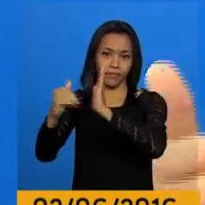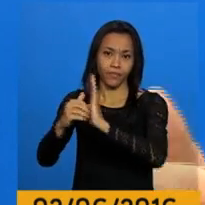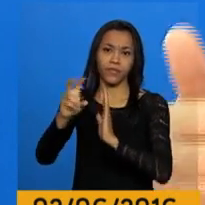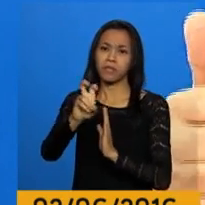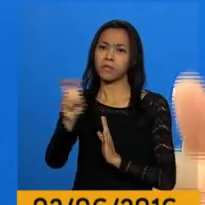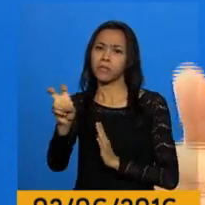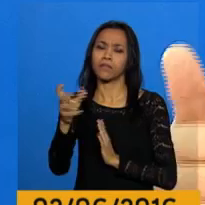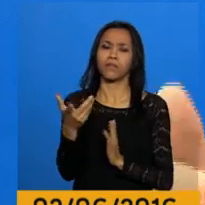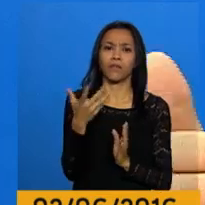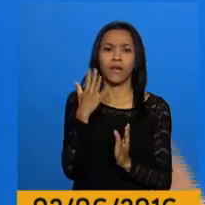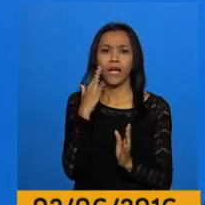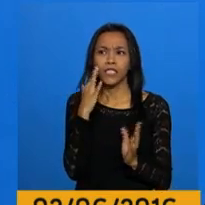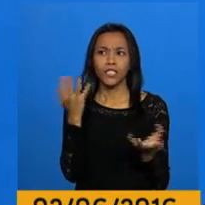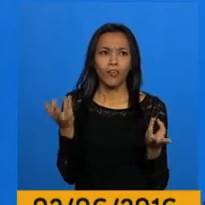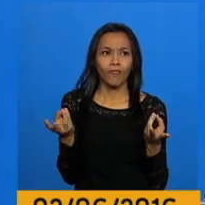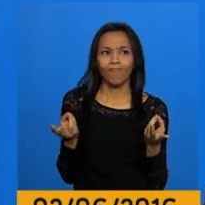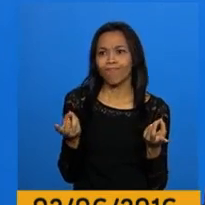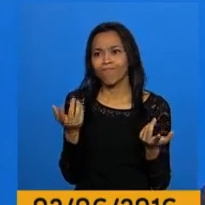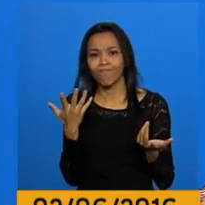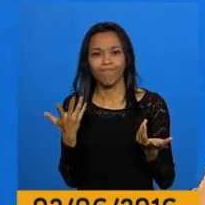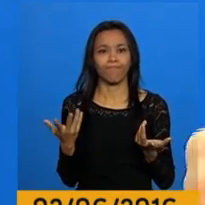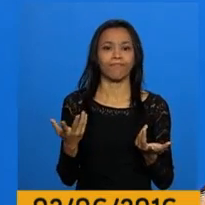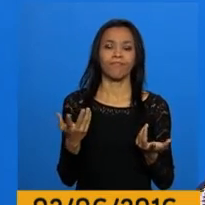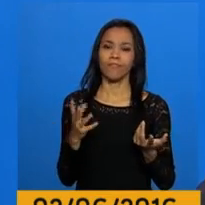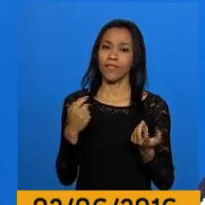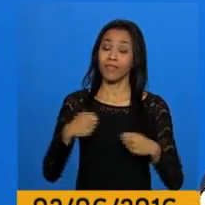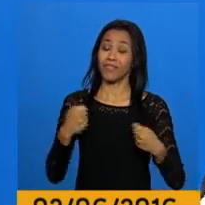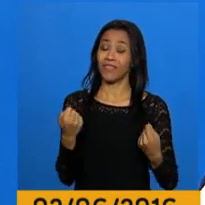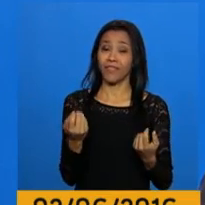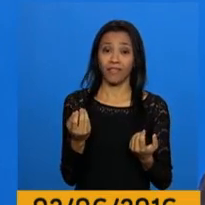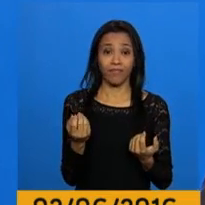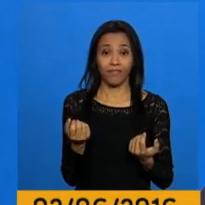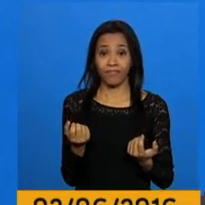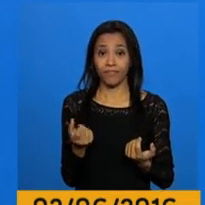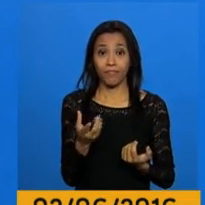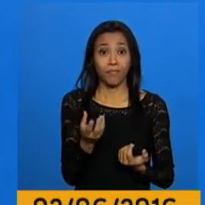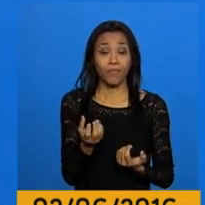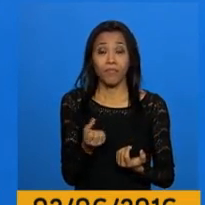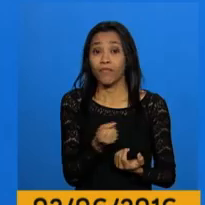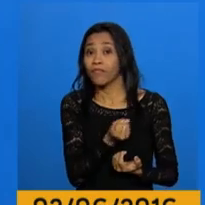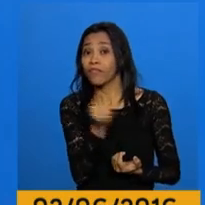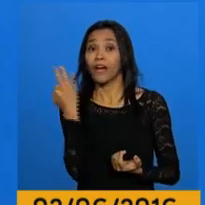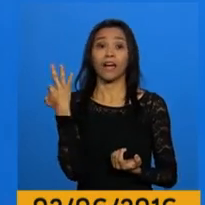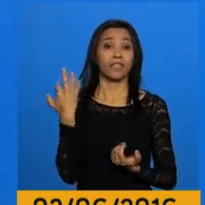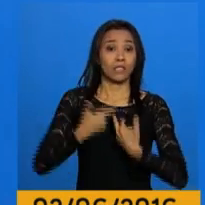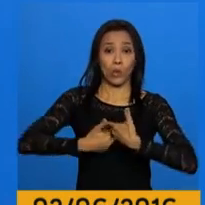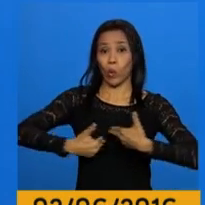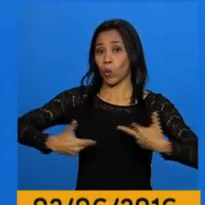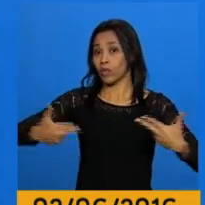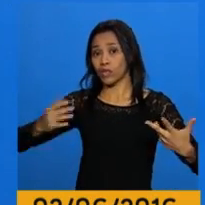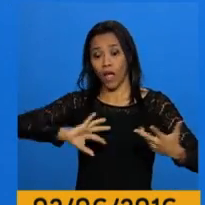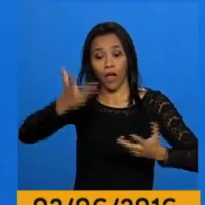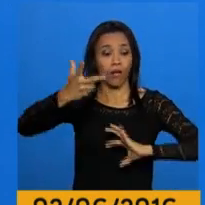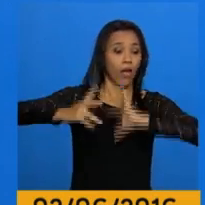gente diz é 24 horas antes. Tem que deixar, tem muitas variáveis ainda que estão